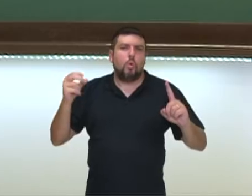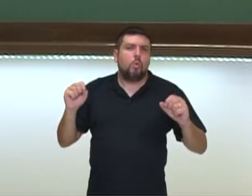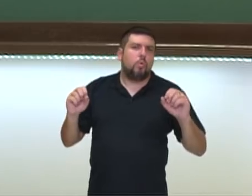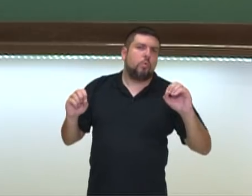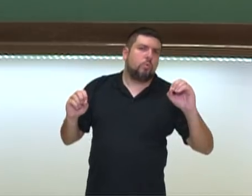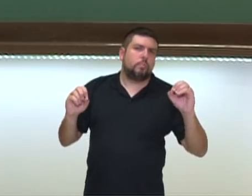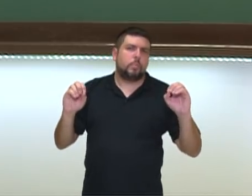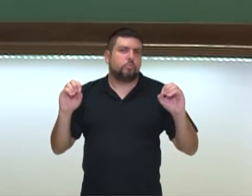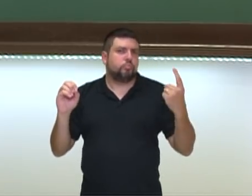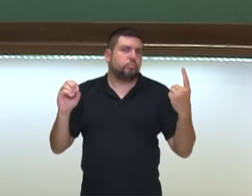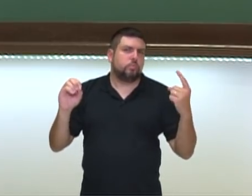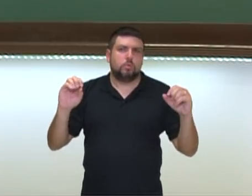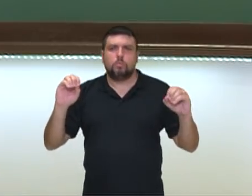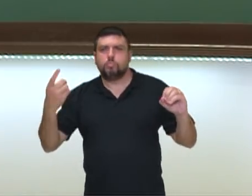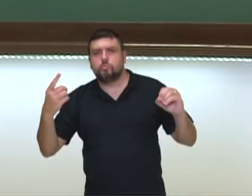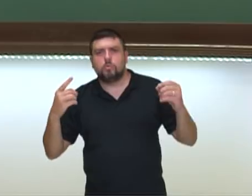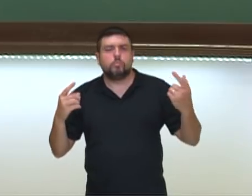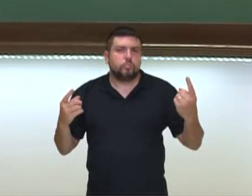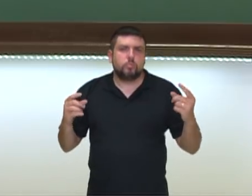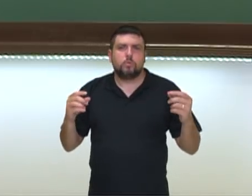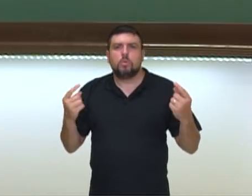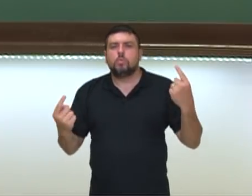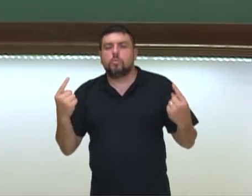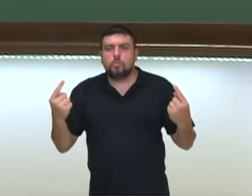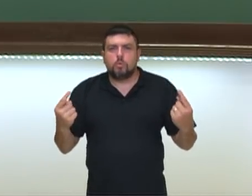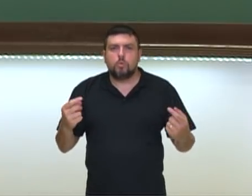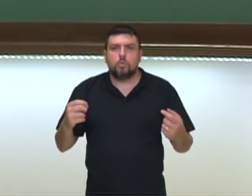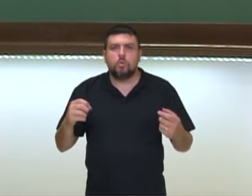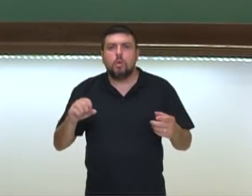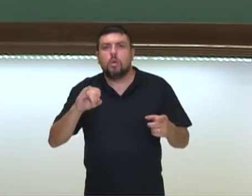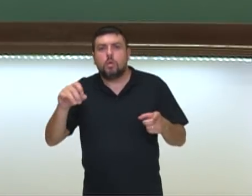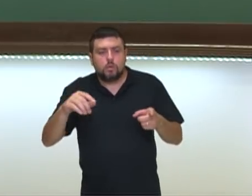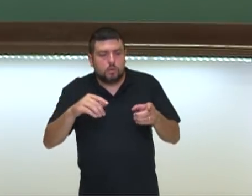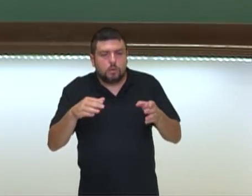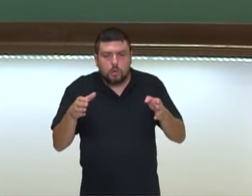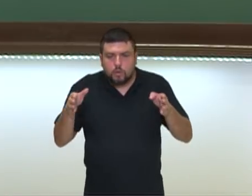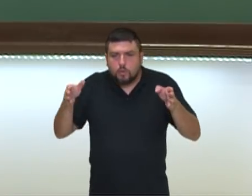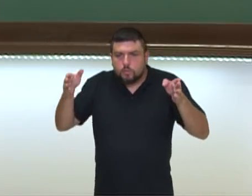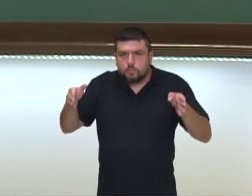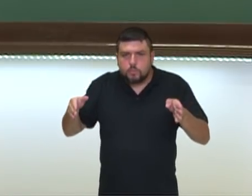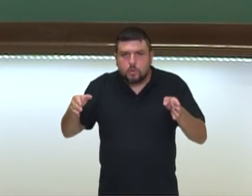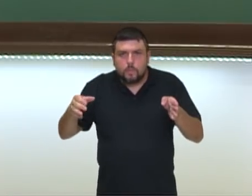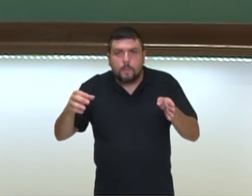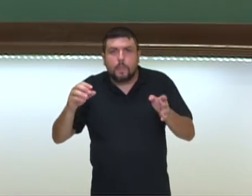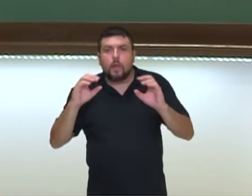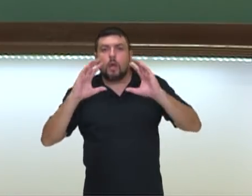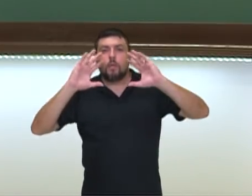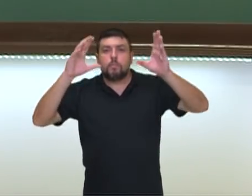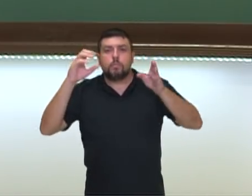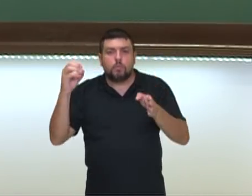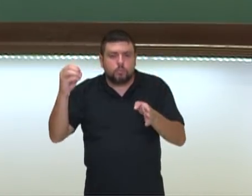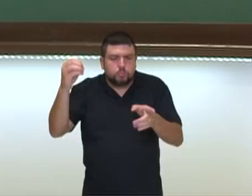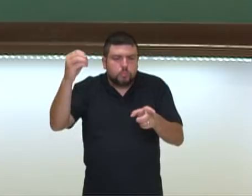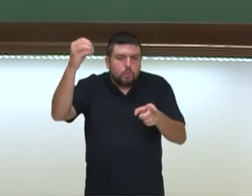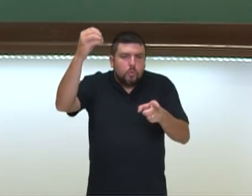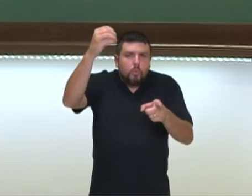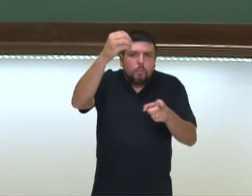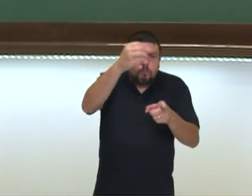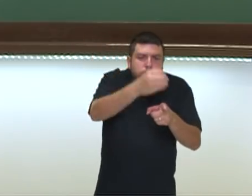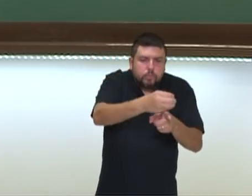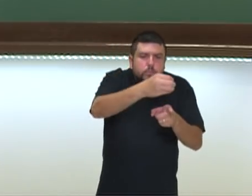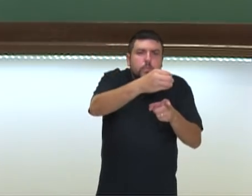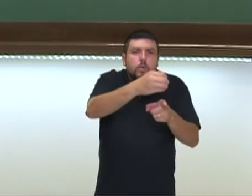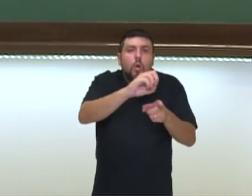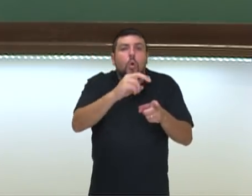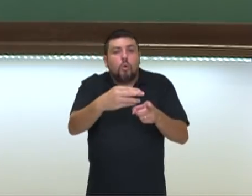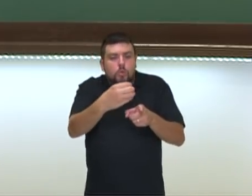bola realmente caiu dentro ou fora, ou se ela ali beliscou a linha, ou se ela tocou na rede, ou se tocou na